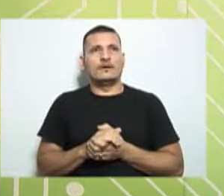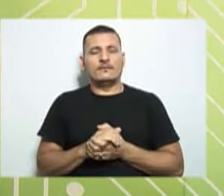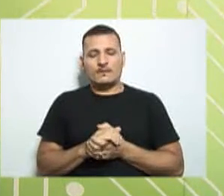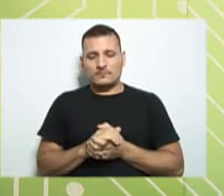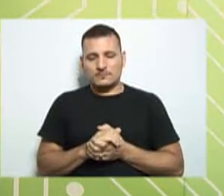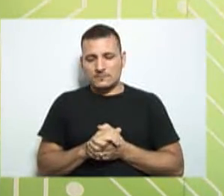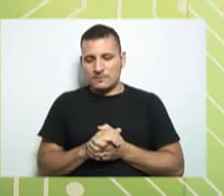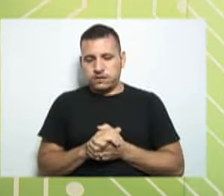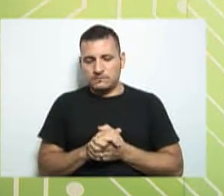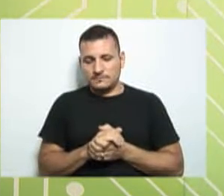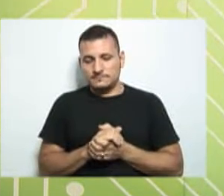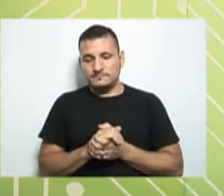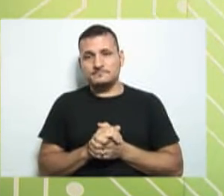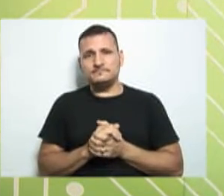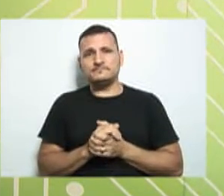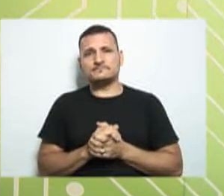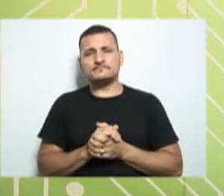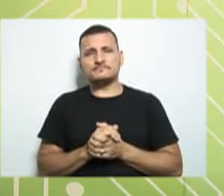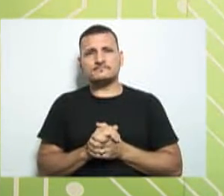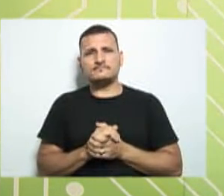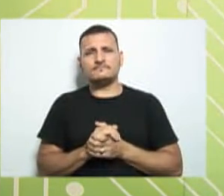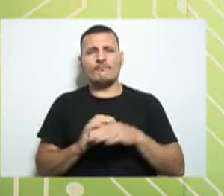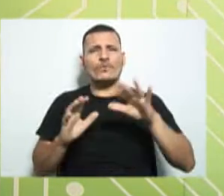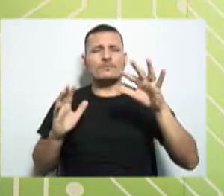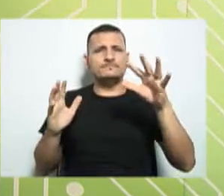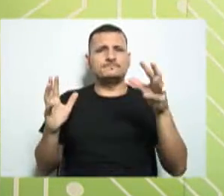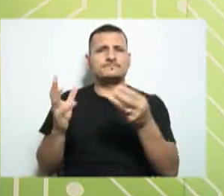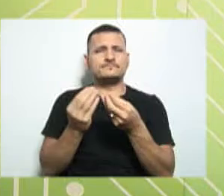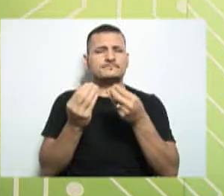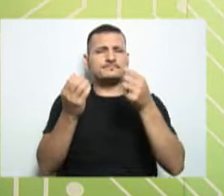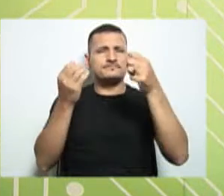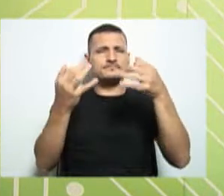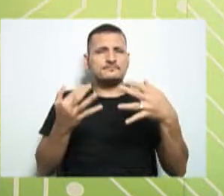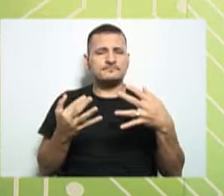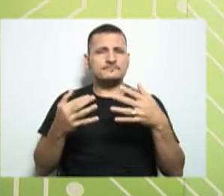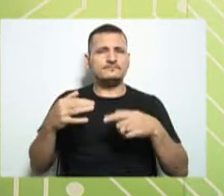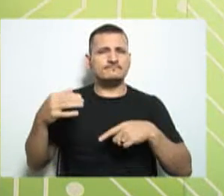Tudo que foi dito nessa questão de concorrência,